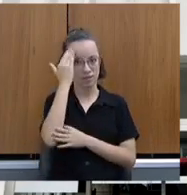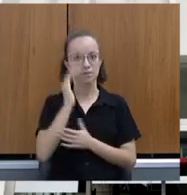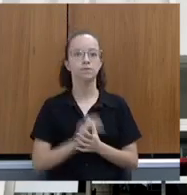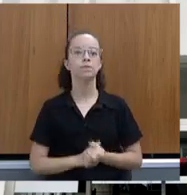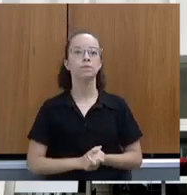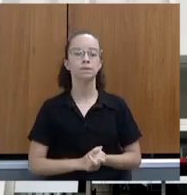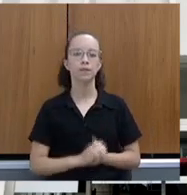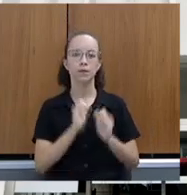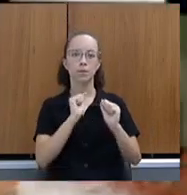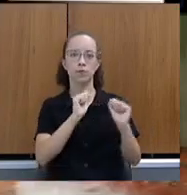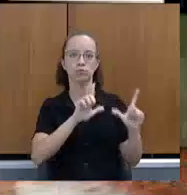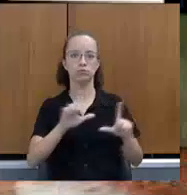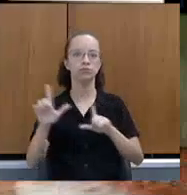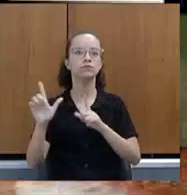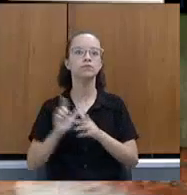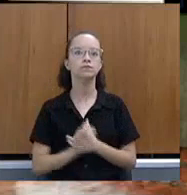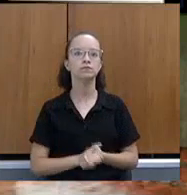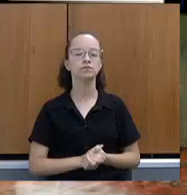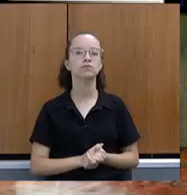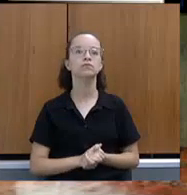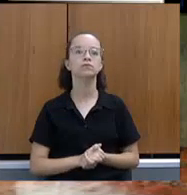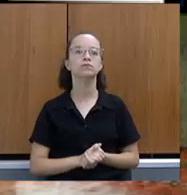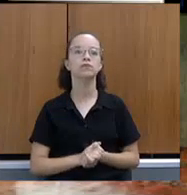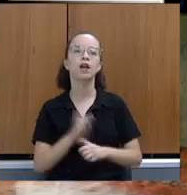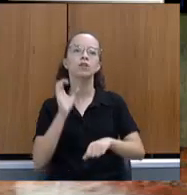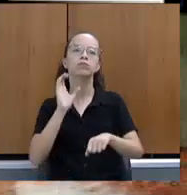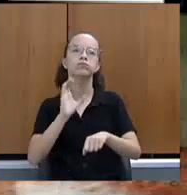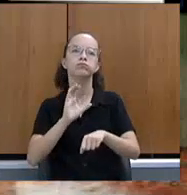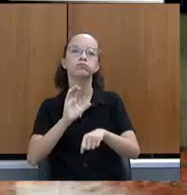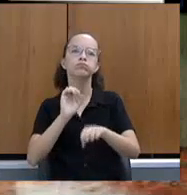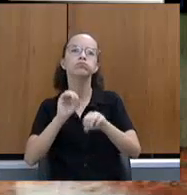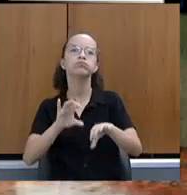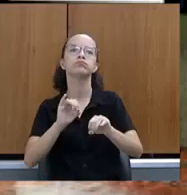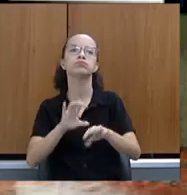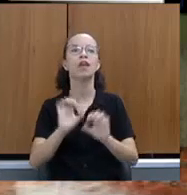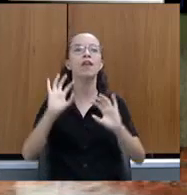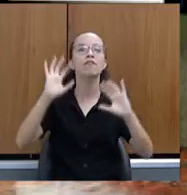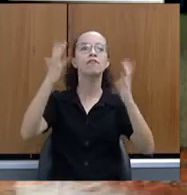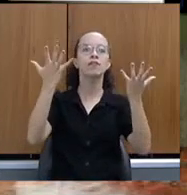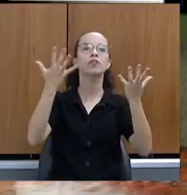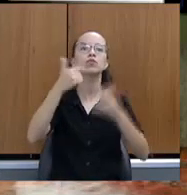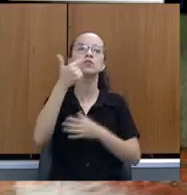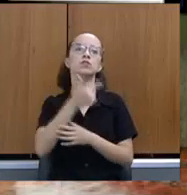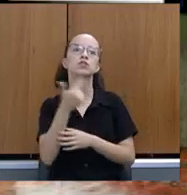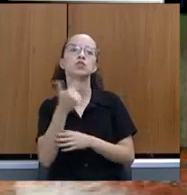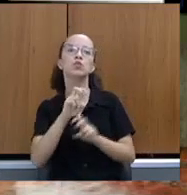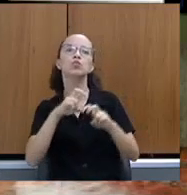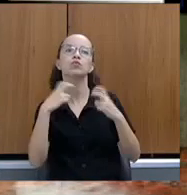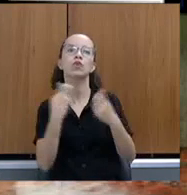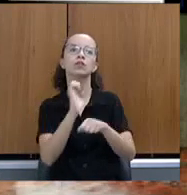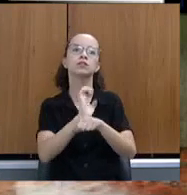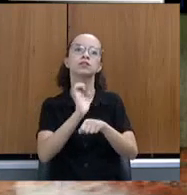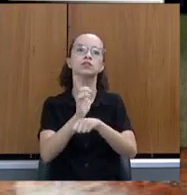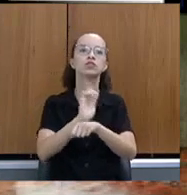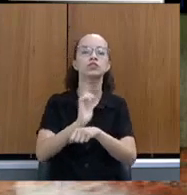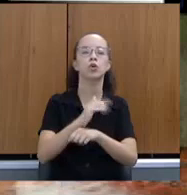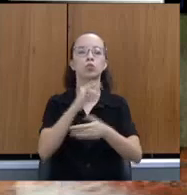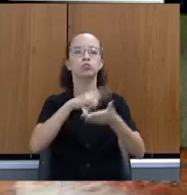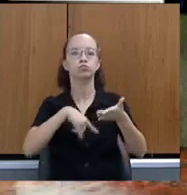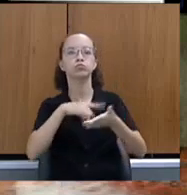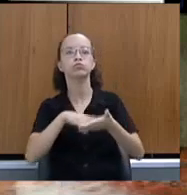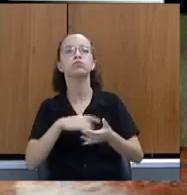pode passar capacitação evento realização de segundo fórum estadual de gestão de documentos